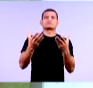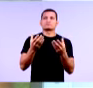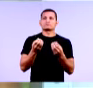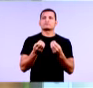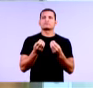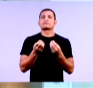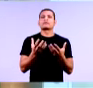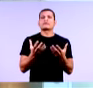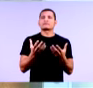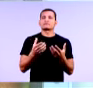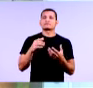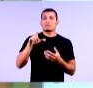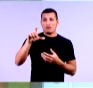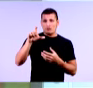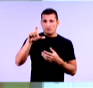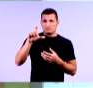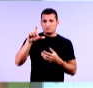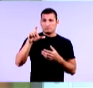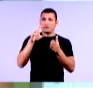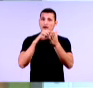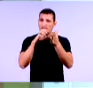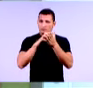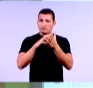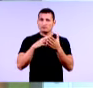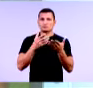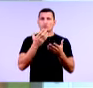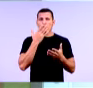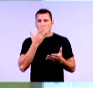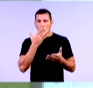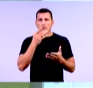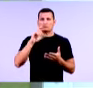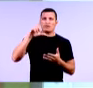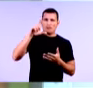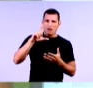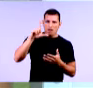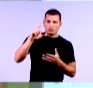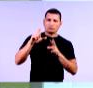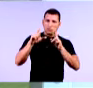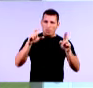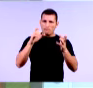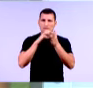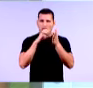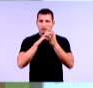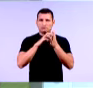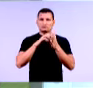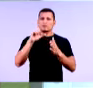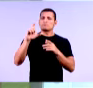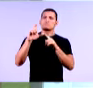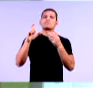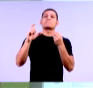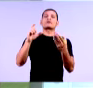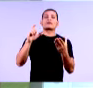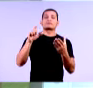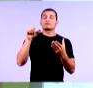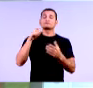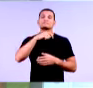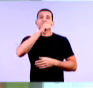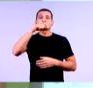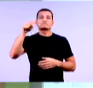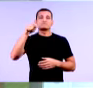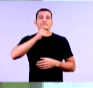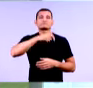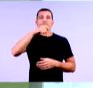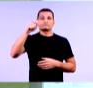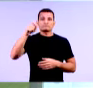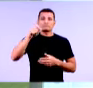esse objeto, as características é essa, peso, cor, altura, nome, marca, modelo. Para que serve? Ele serve para escrever, ele